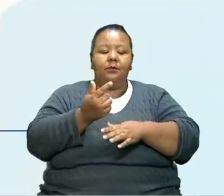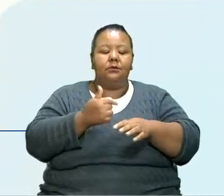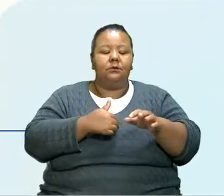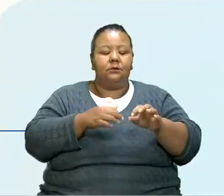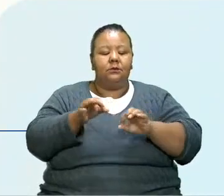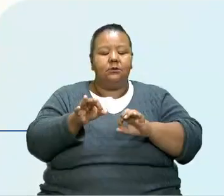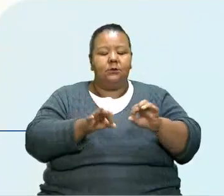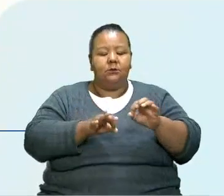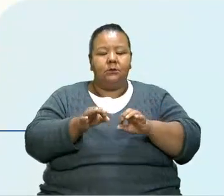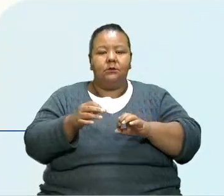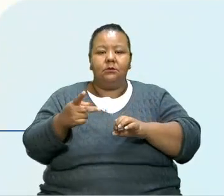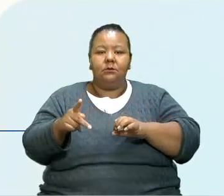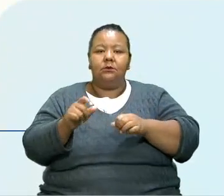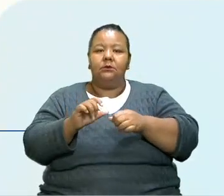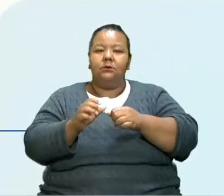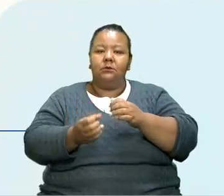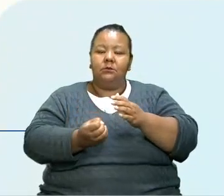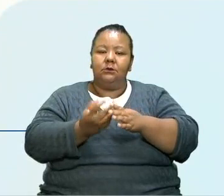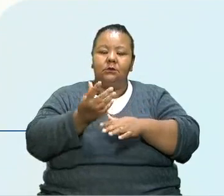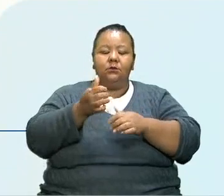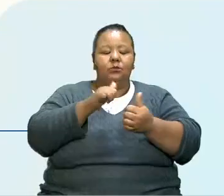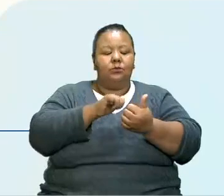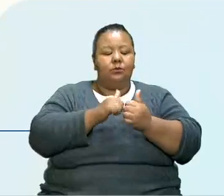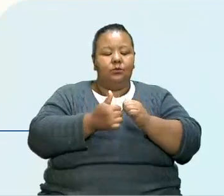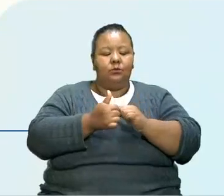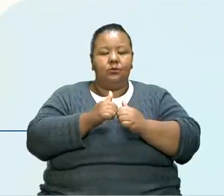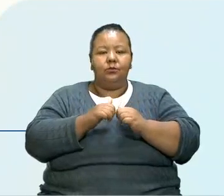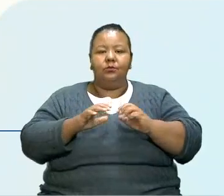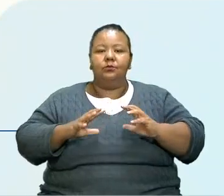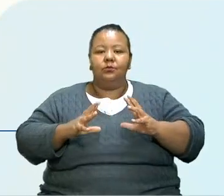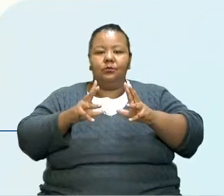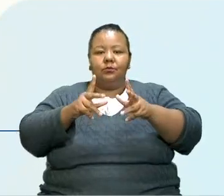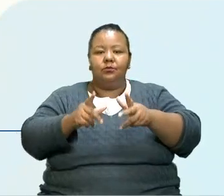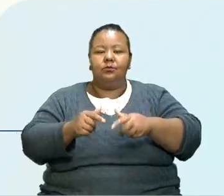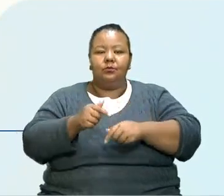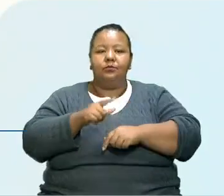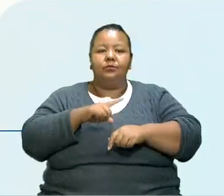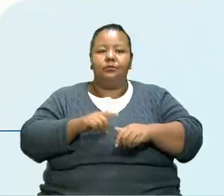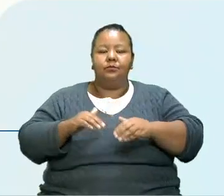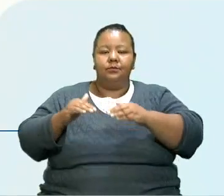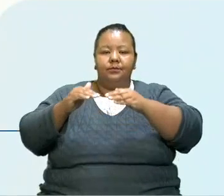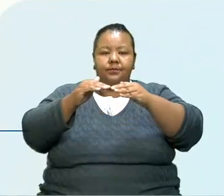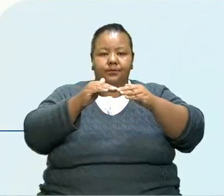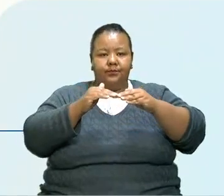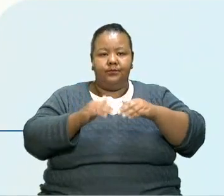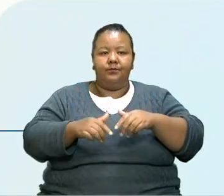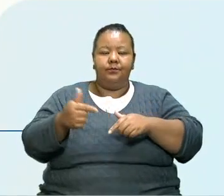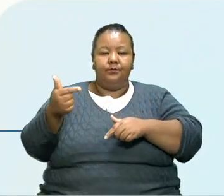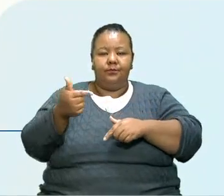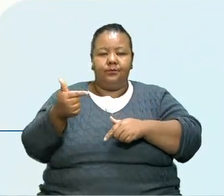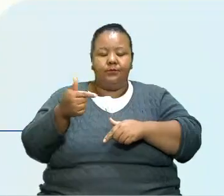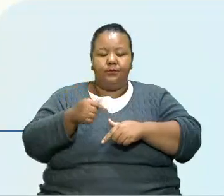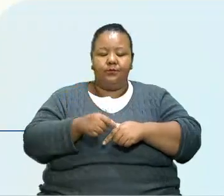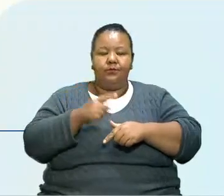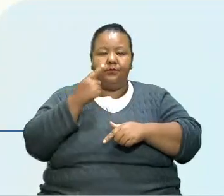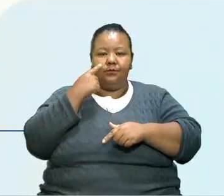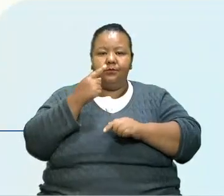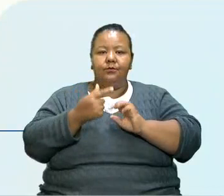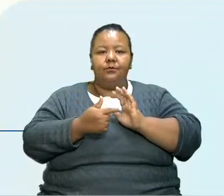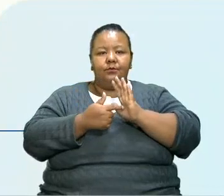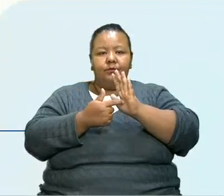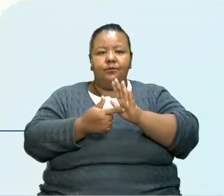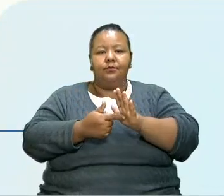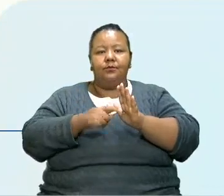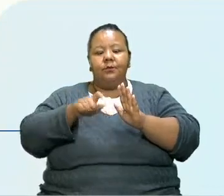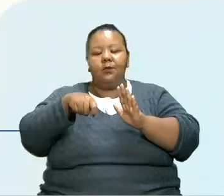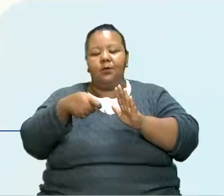preparar para essa implantação, ajustar até que todo mundo esteja alinhado. Na segunda etapa, indicar quais